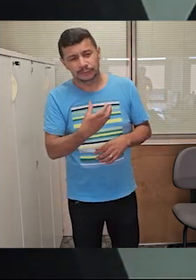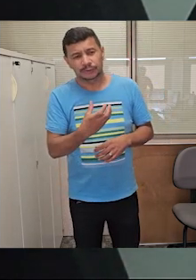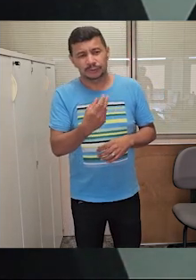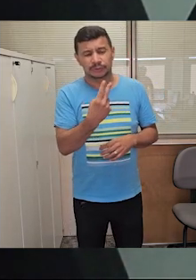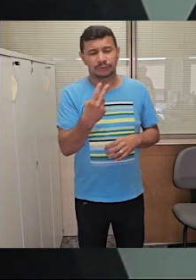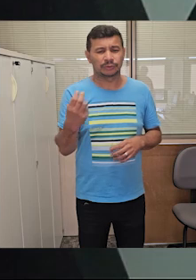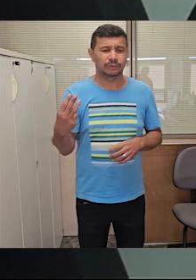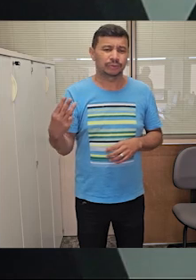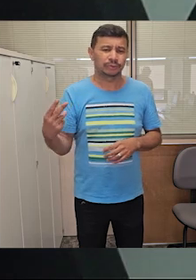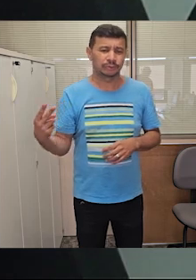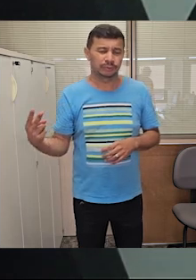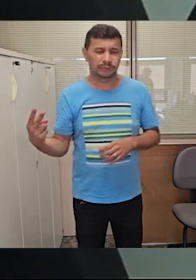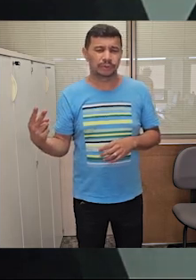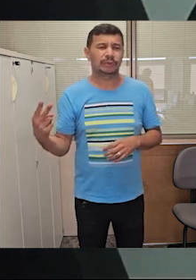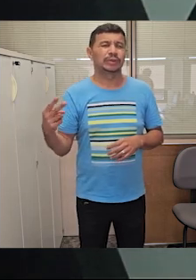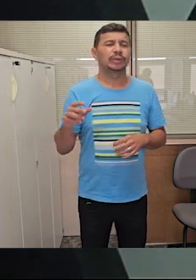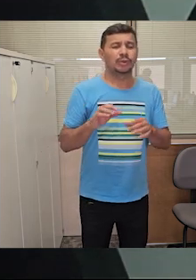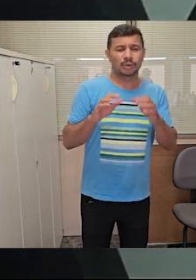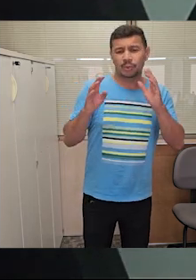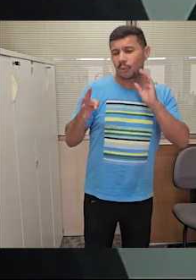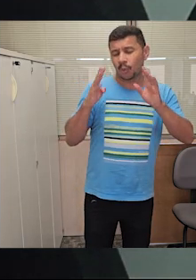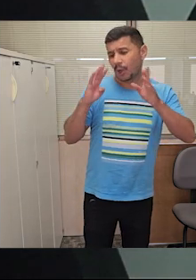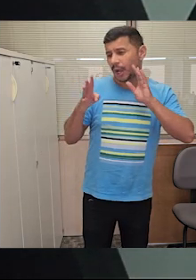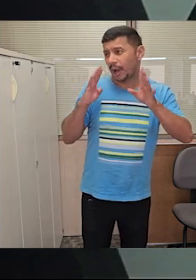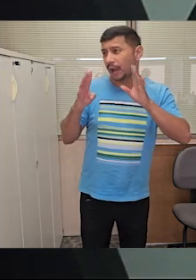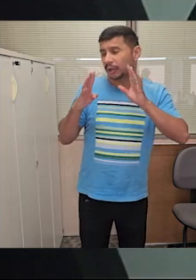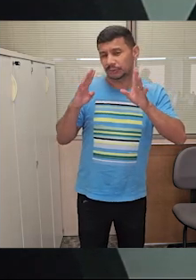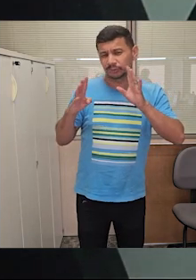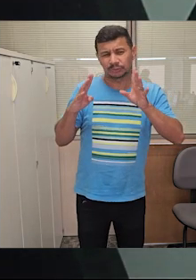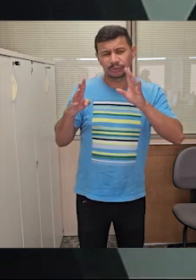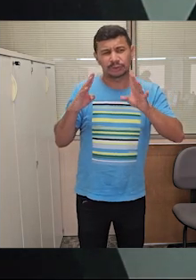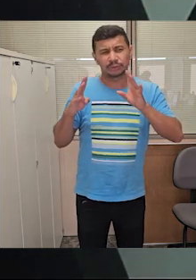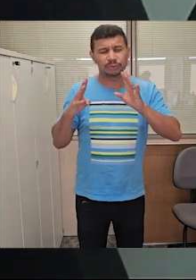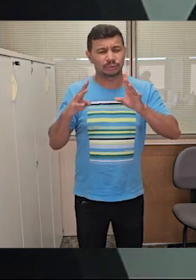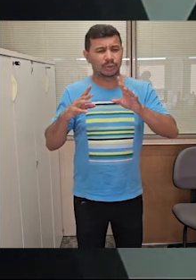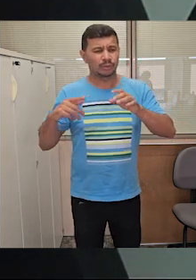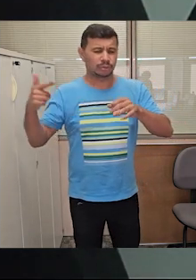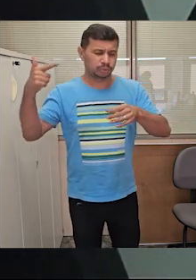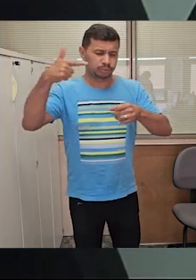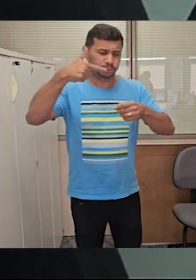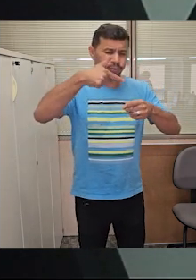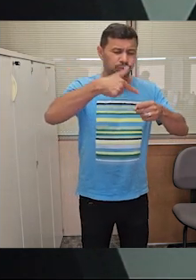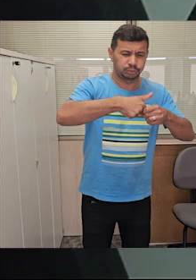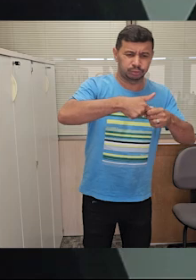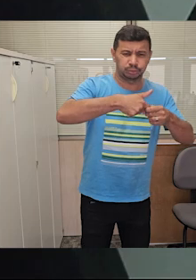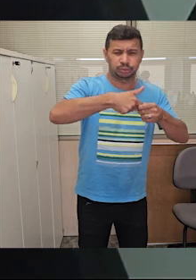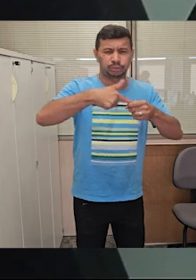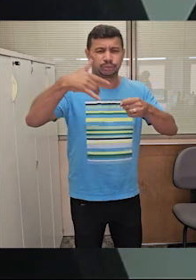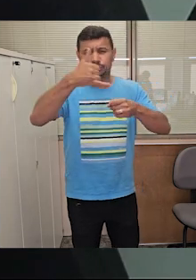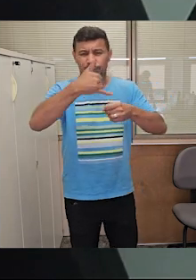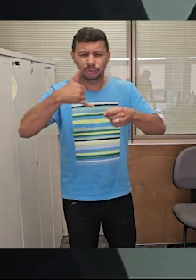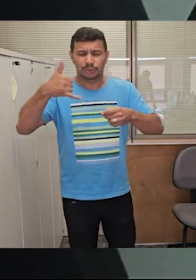de 2022, aquele caminhão tanque com combustível de avião para